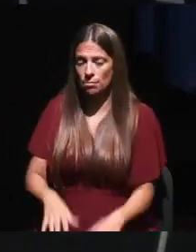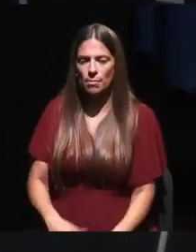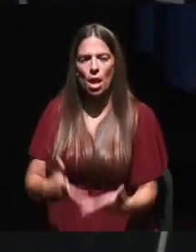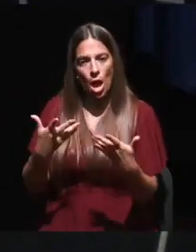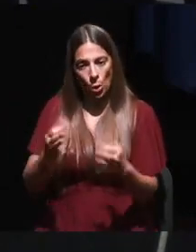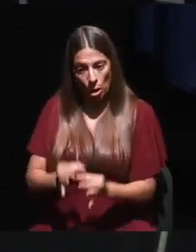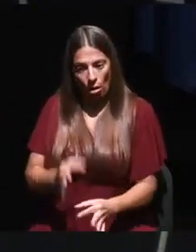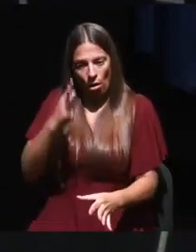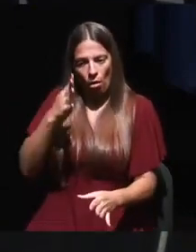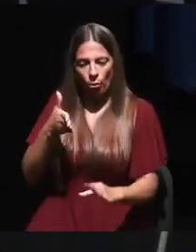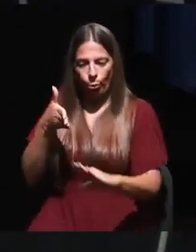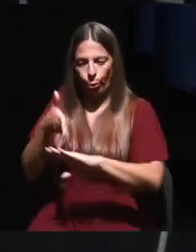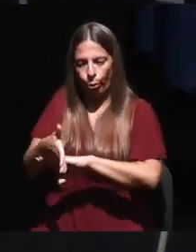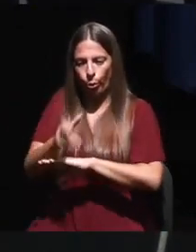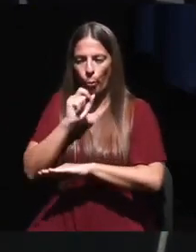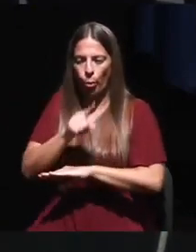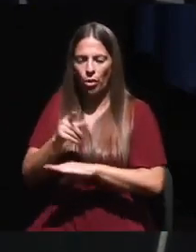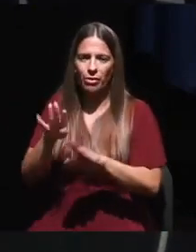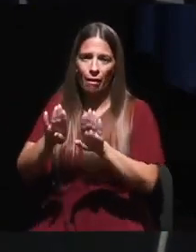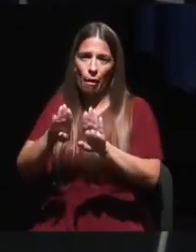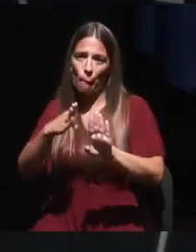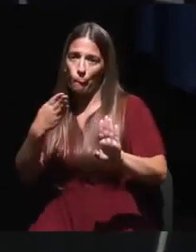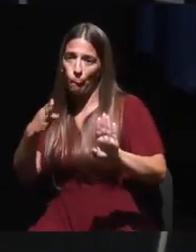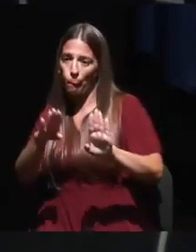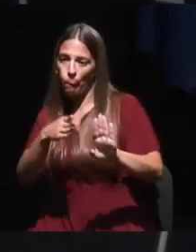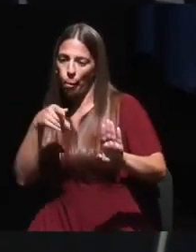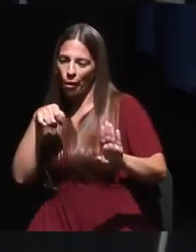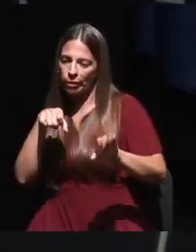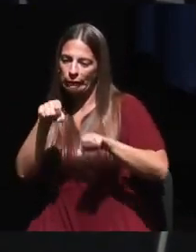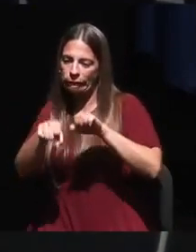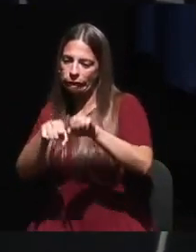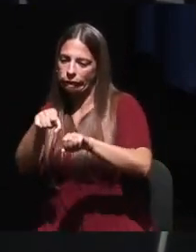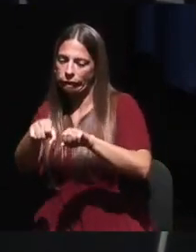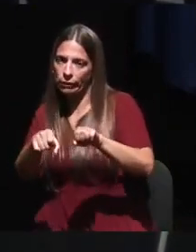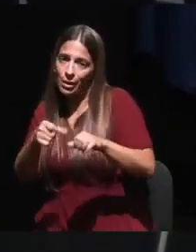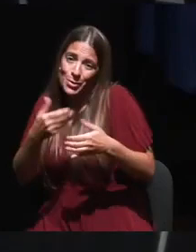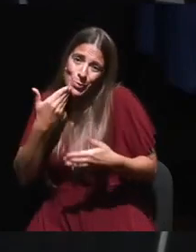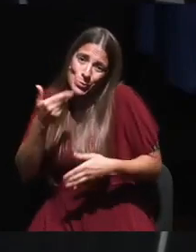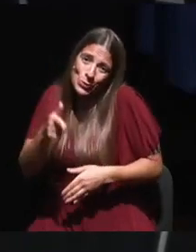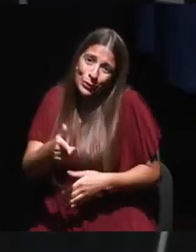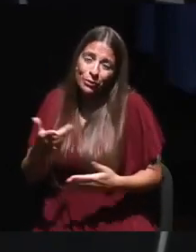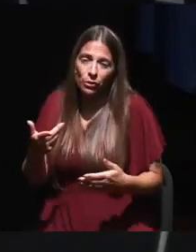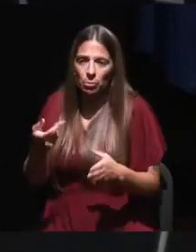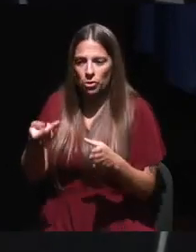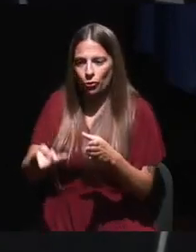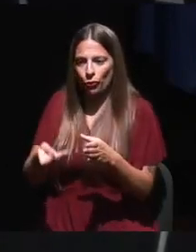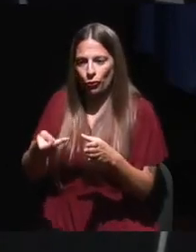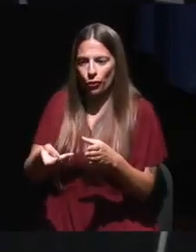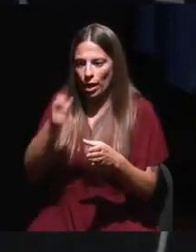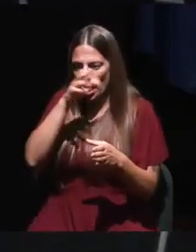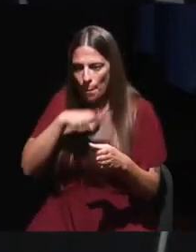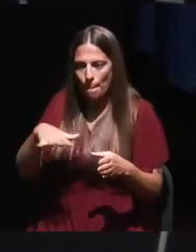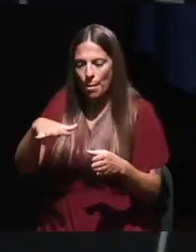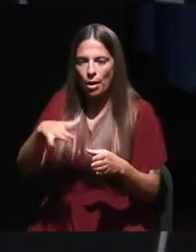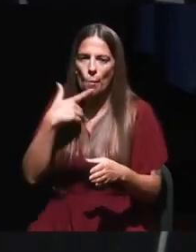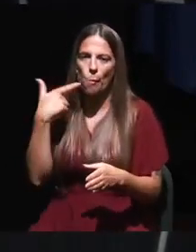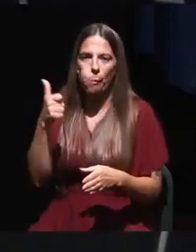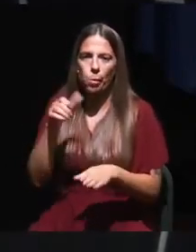é possível, mas é passando por um portão entreaberto e fazendo lá o jeitinho, mas não se pode ficar dentro do parque porque está